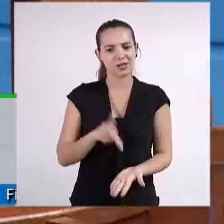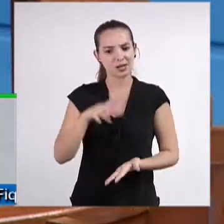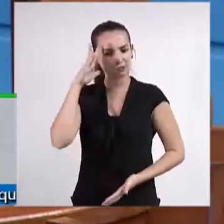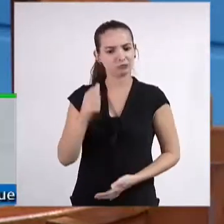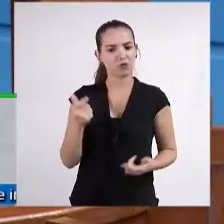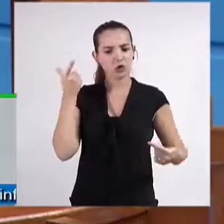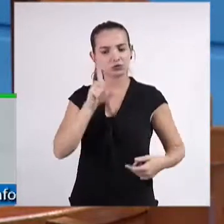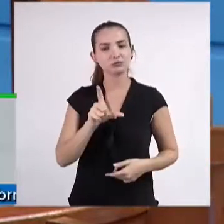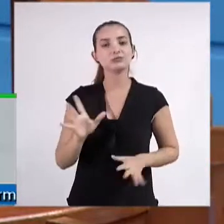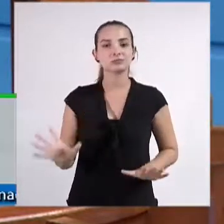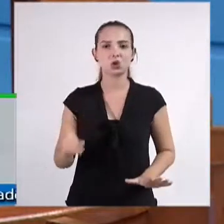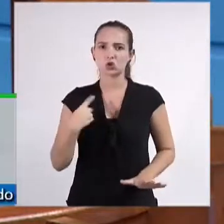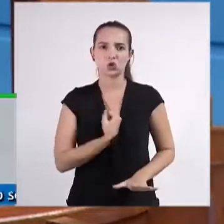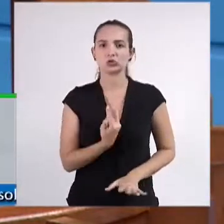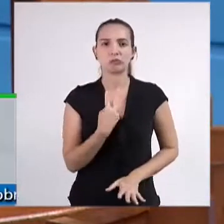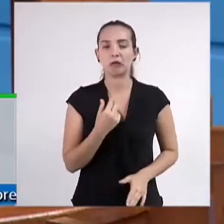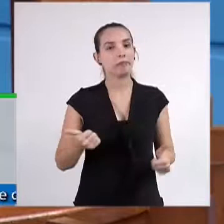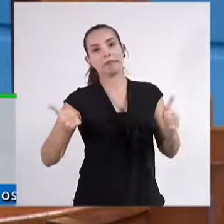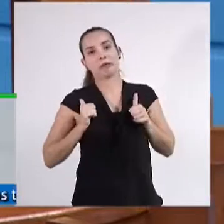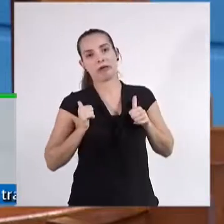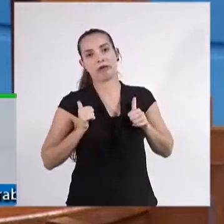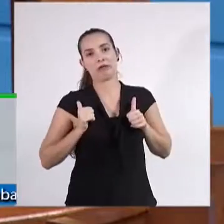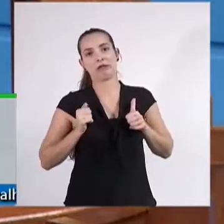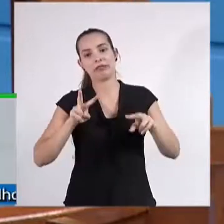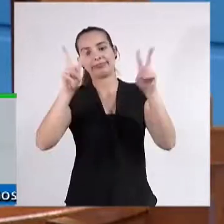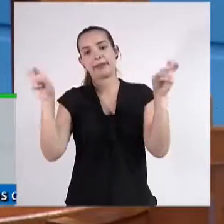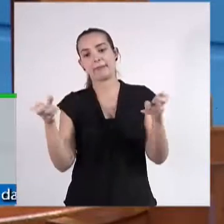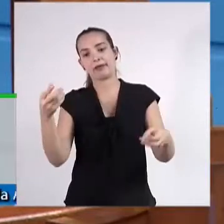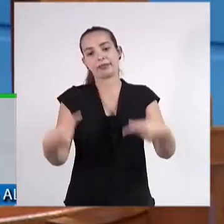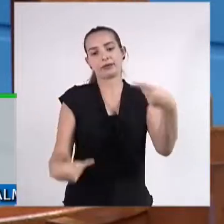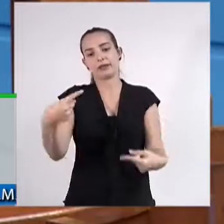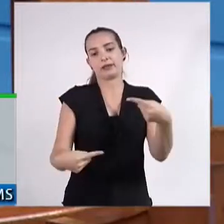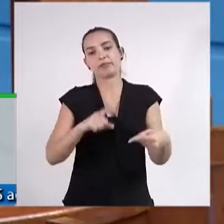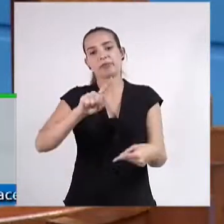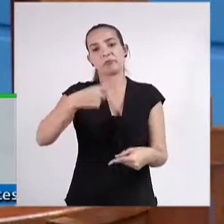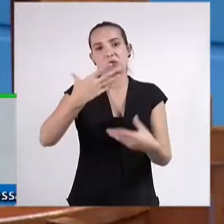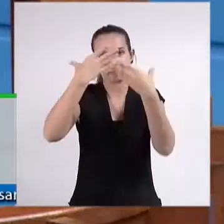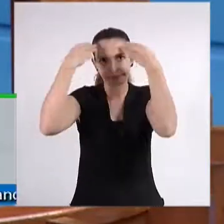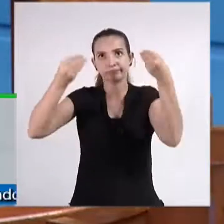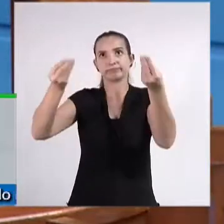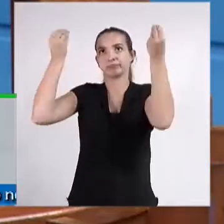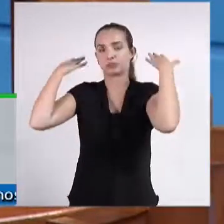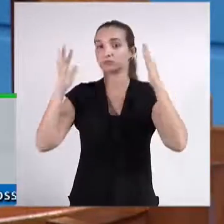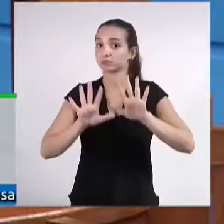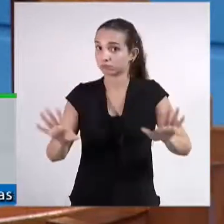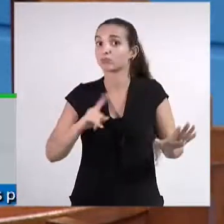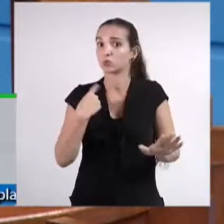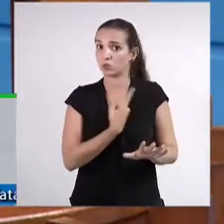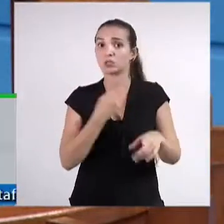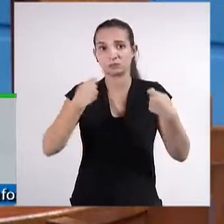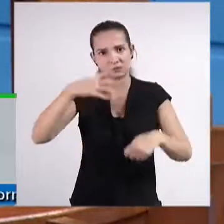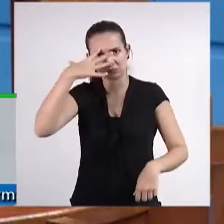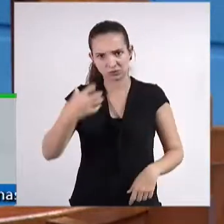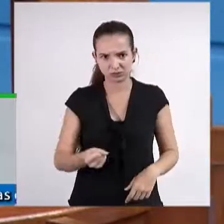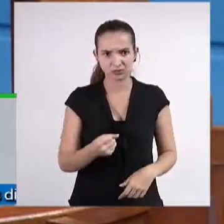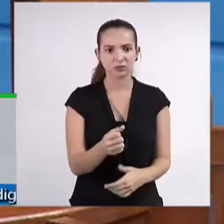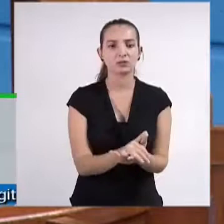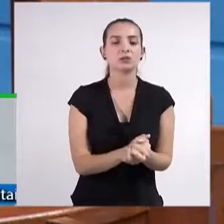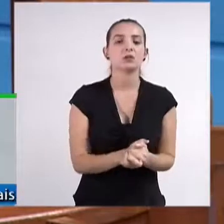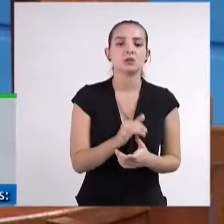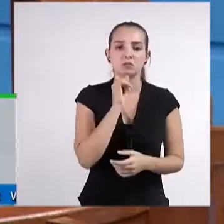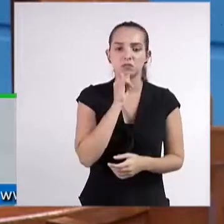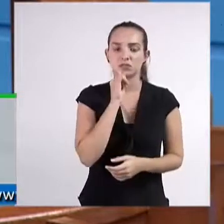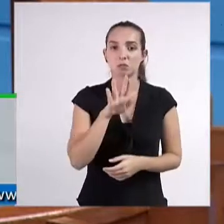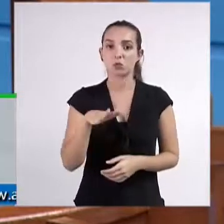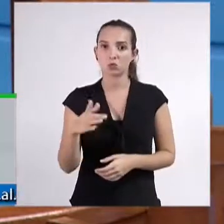assunto, porque, senão, o que ocorre? Quando você não reclama, não fala, é porque você está concordando, é porque você está